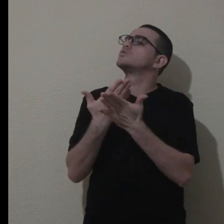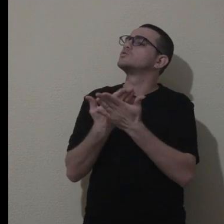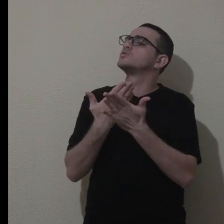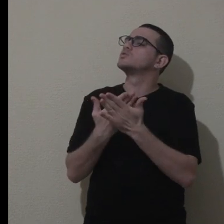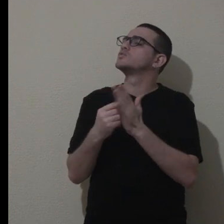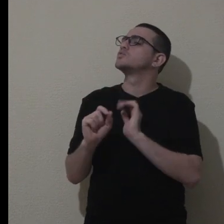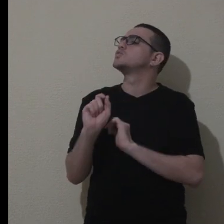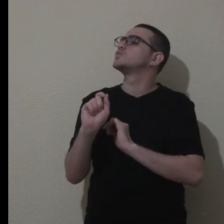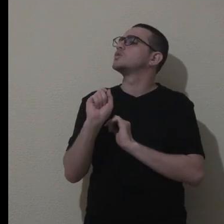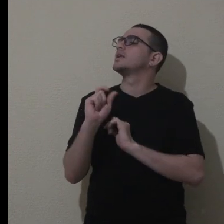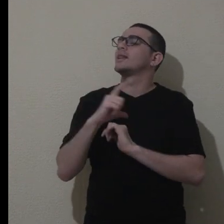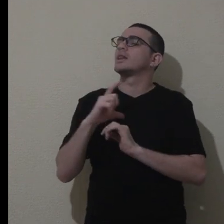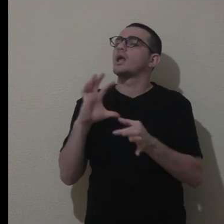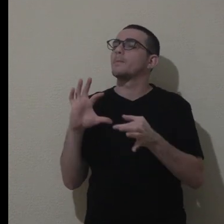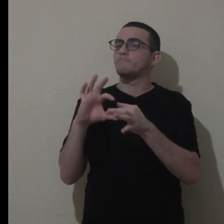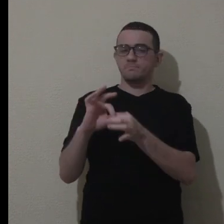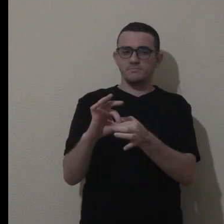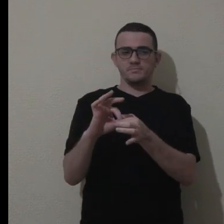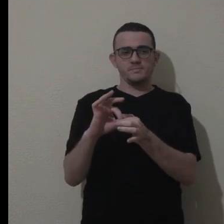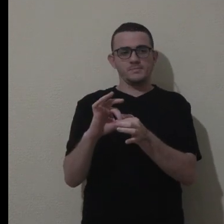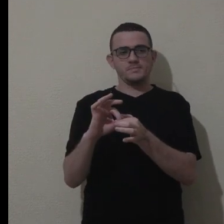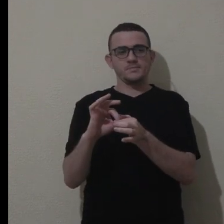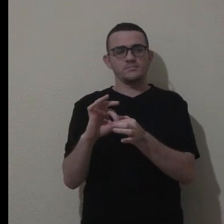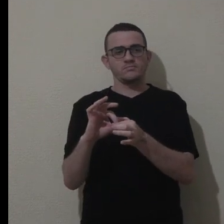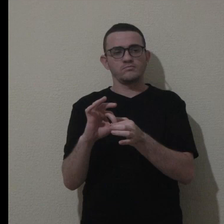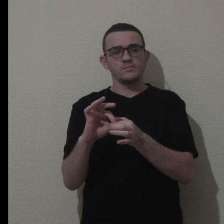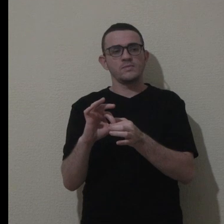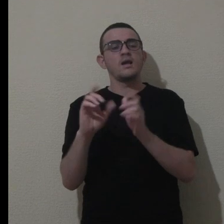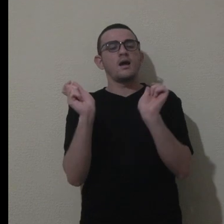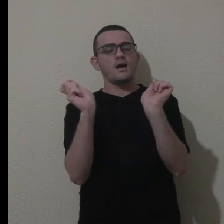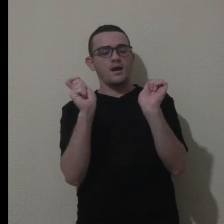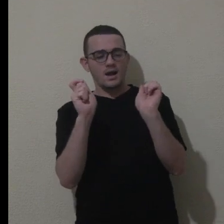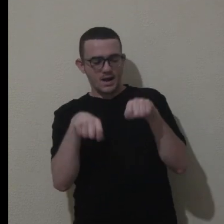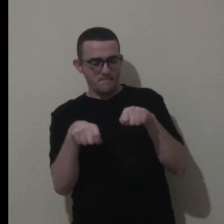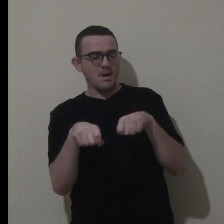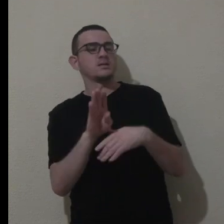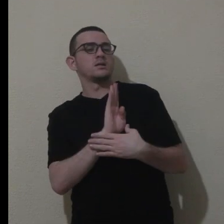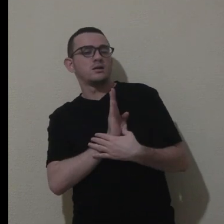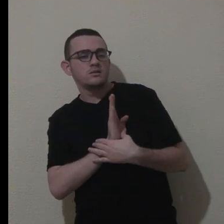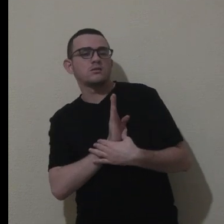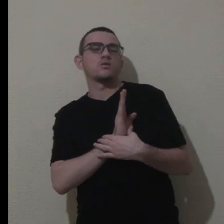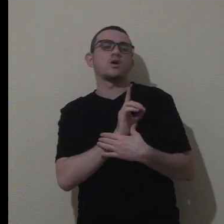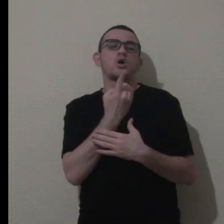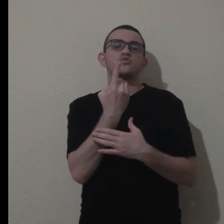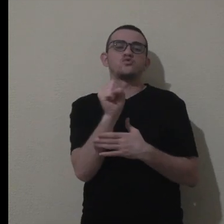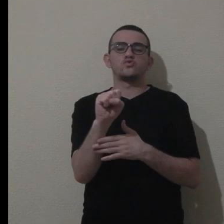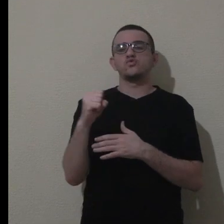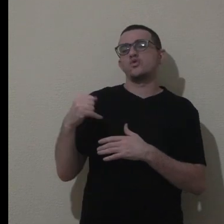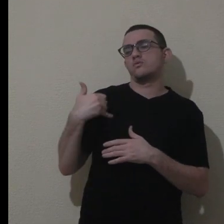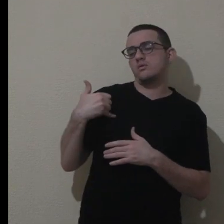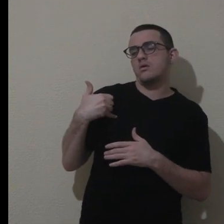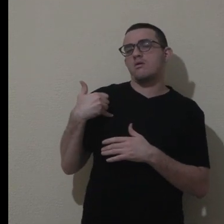esse estudo? Que existe uma associação, né, entre a capacidade cardiovascular aos